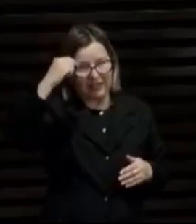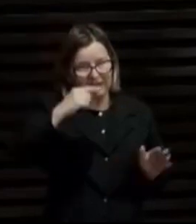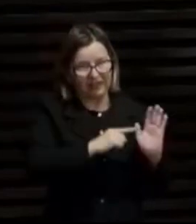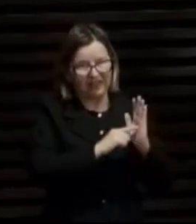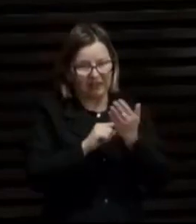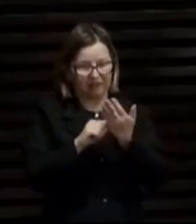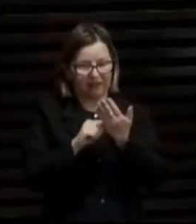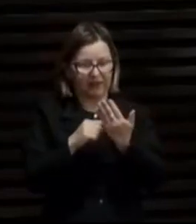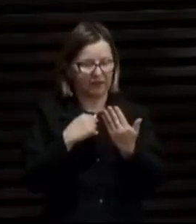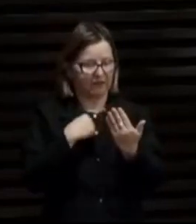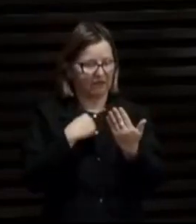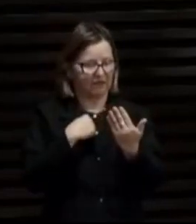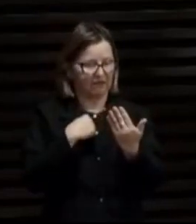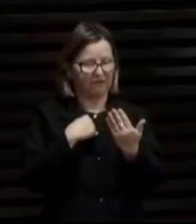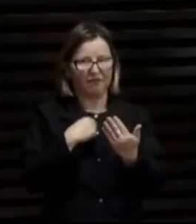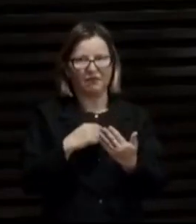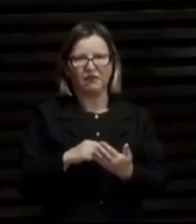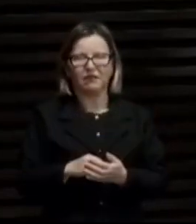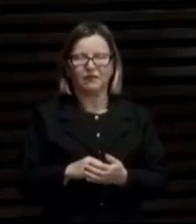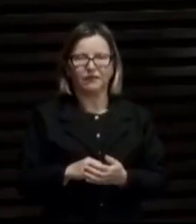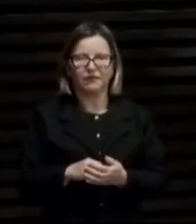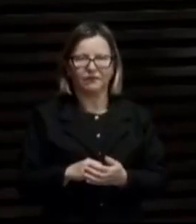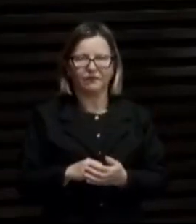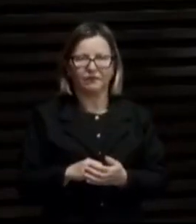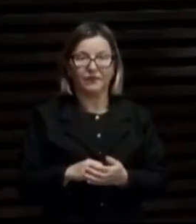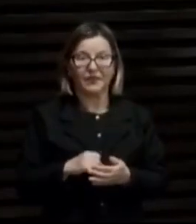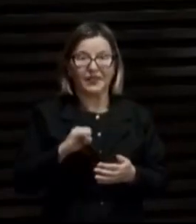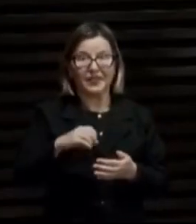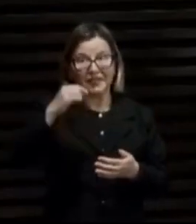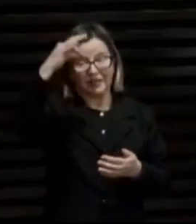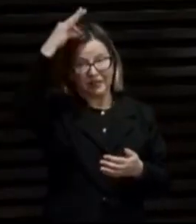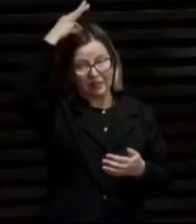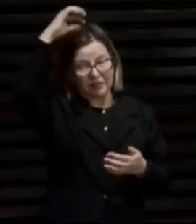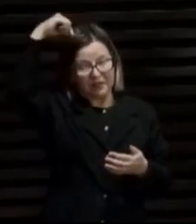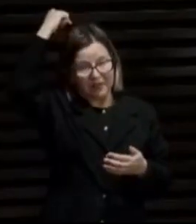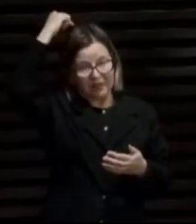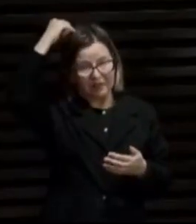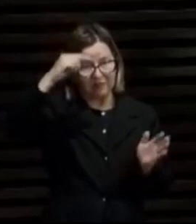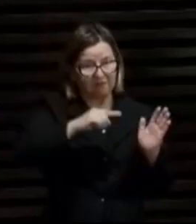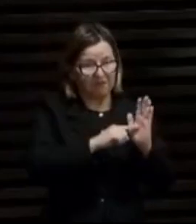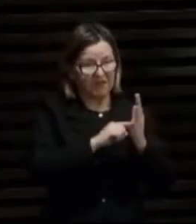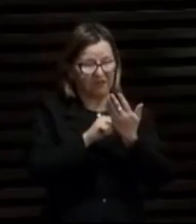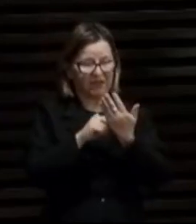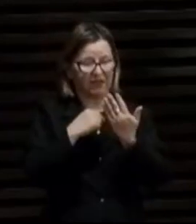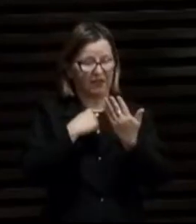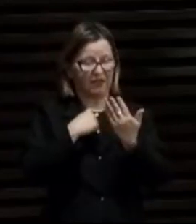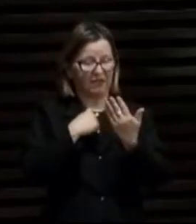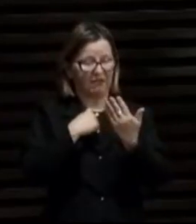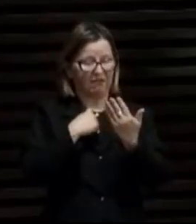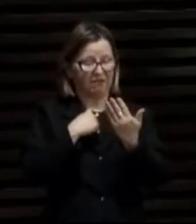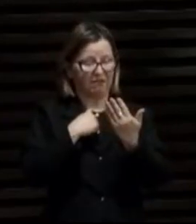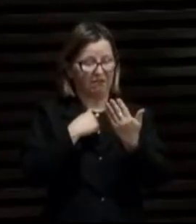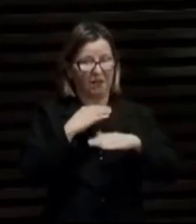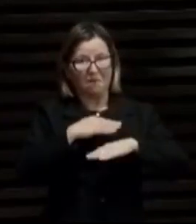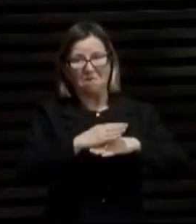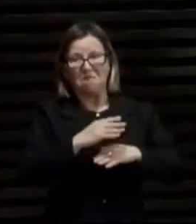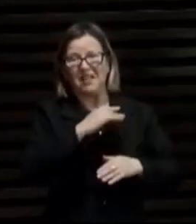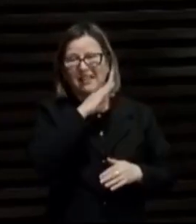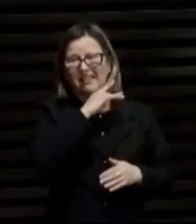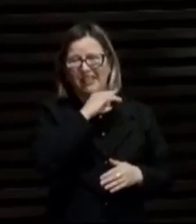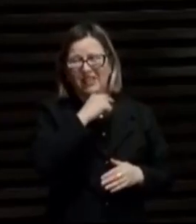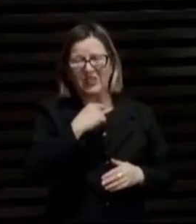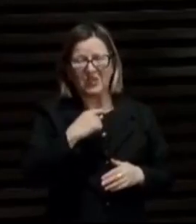longe, né? Quanto mais o Espírito Santo revela quem eu sou, mais nojo eu tenho do